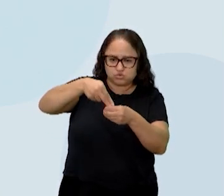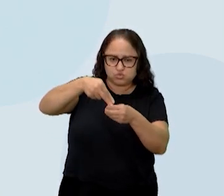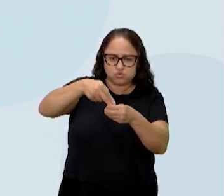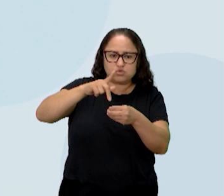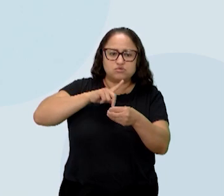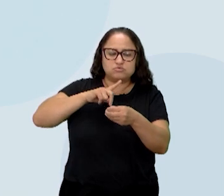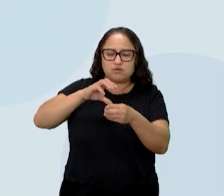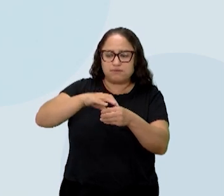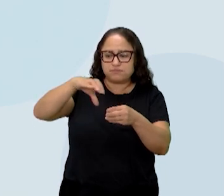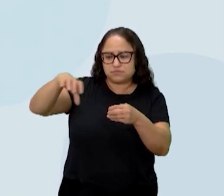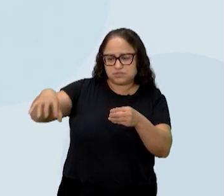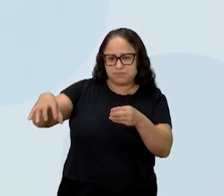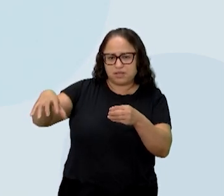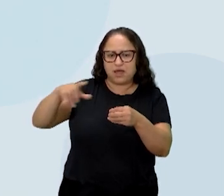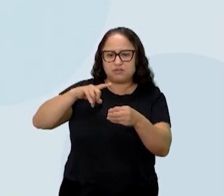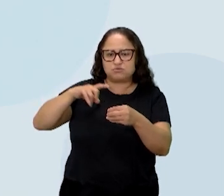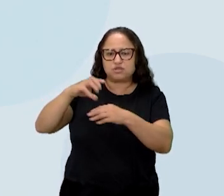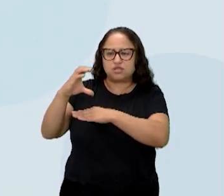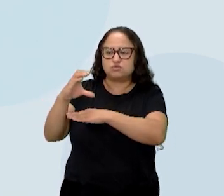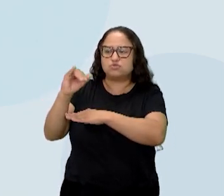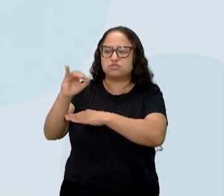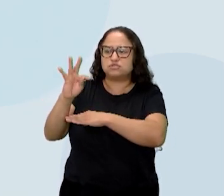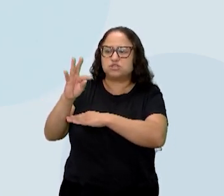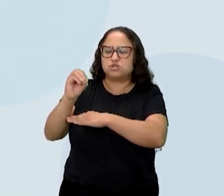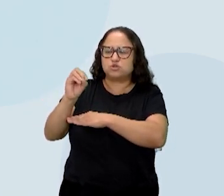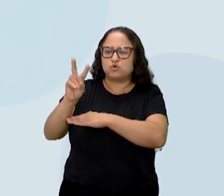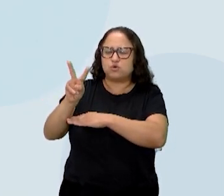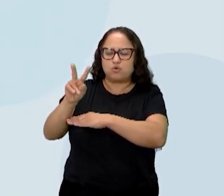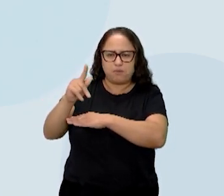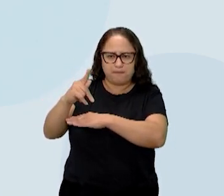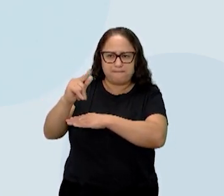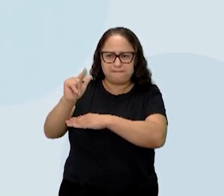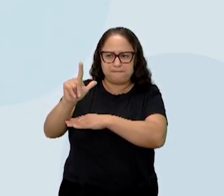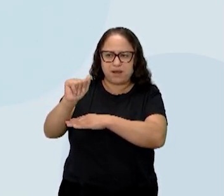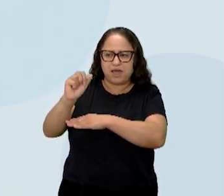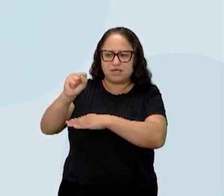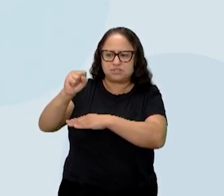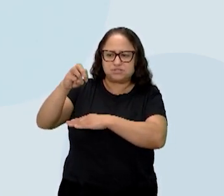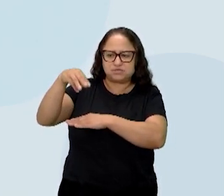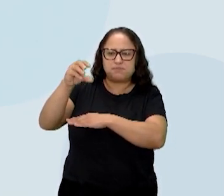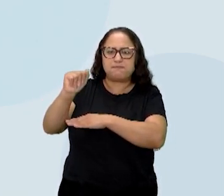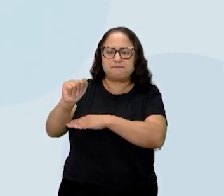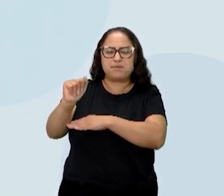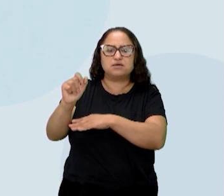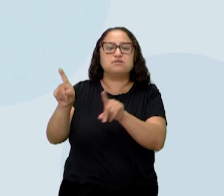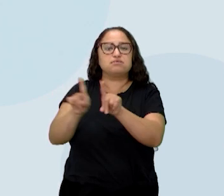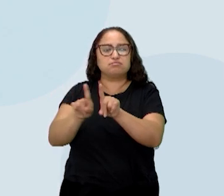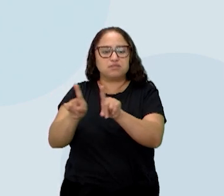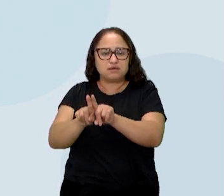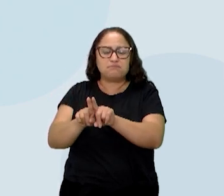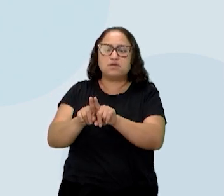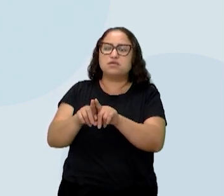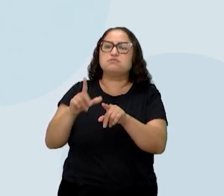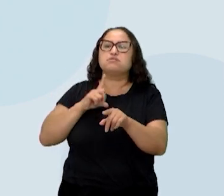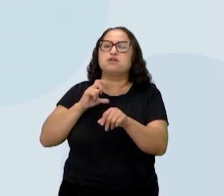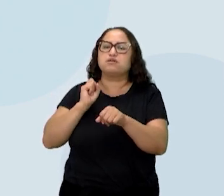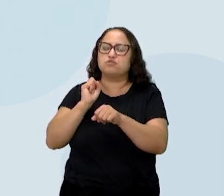no citoplasma. E no vírus, né, como a gente está tendo aí, né, a pandemia